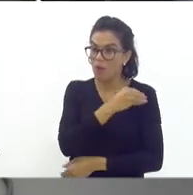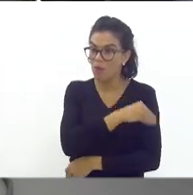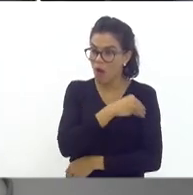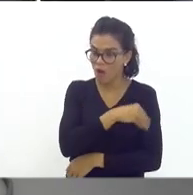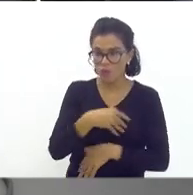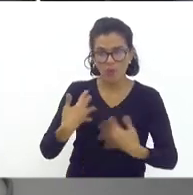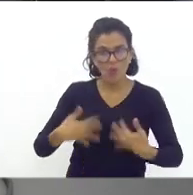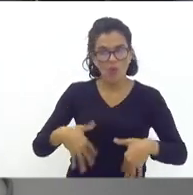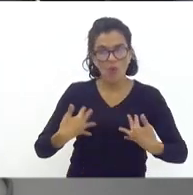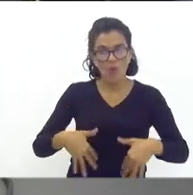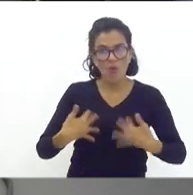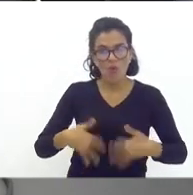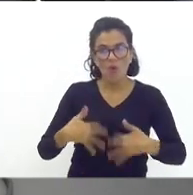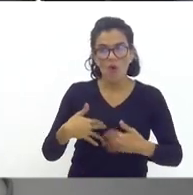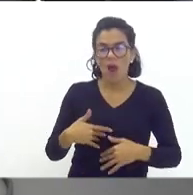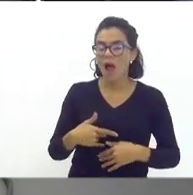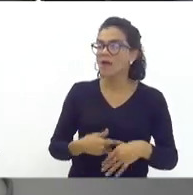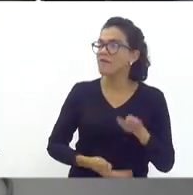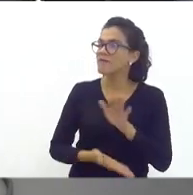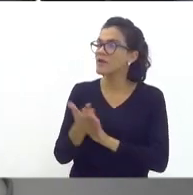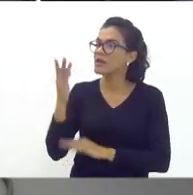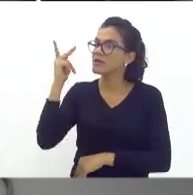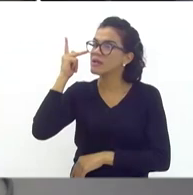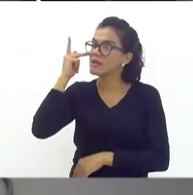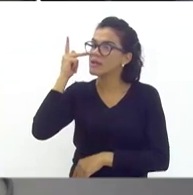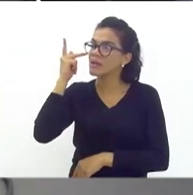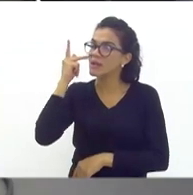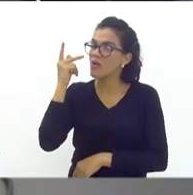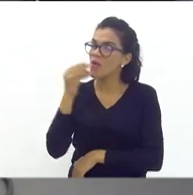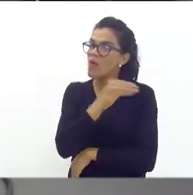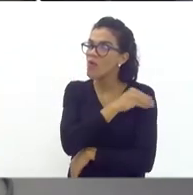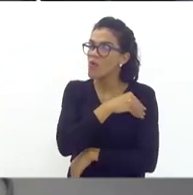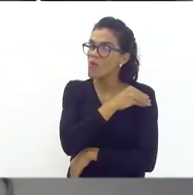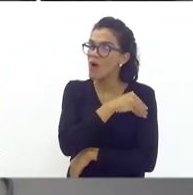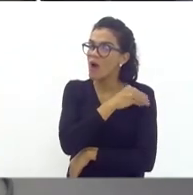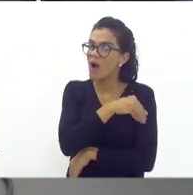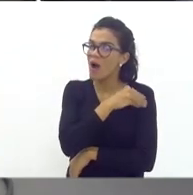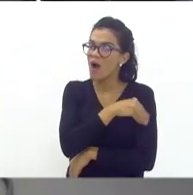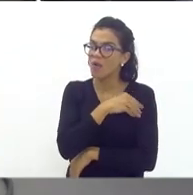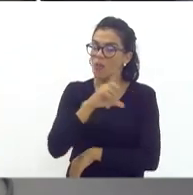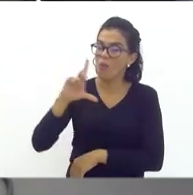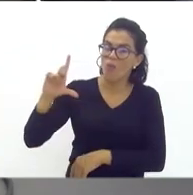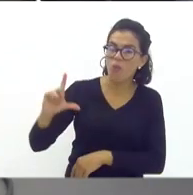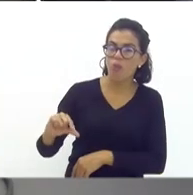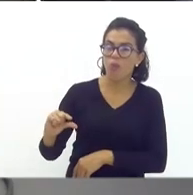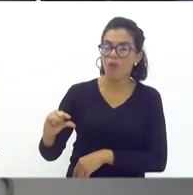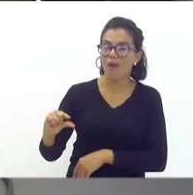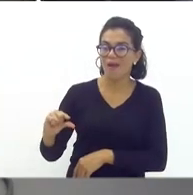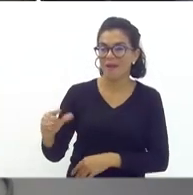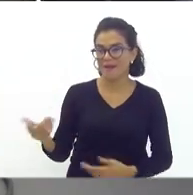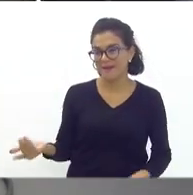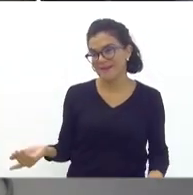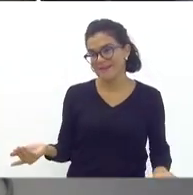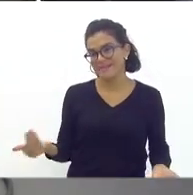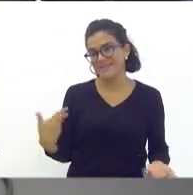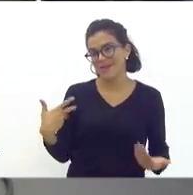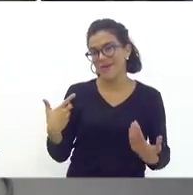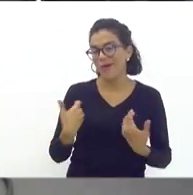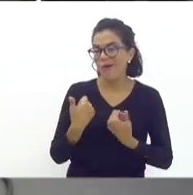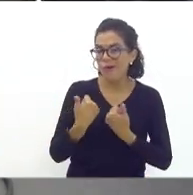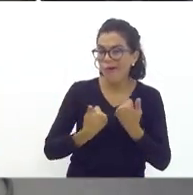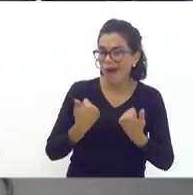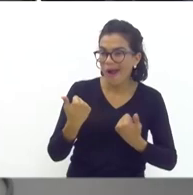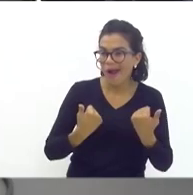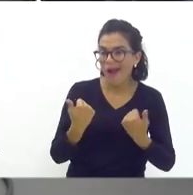consumidor paga aí quem usa né aí chega em São Paulo o o o Alckmin é O Precinho desse tamanho né os carros como tem